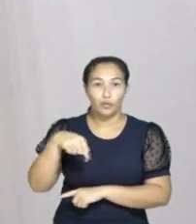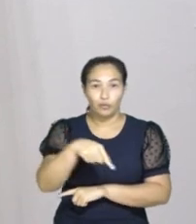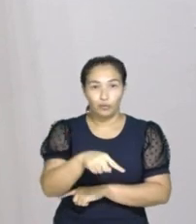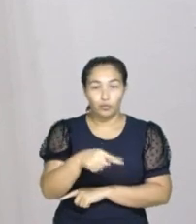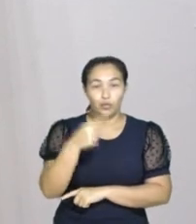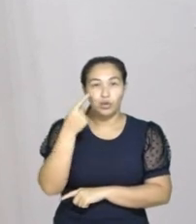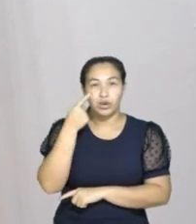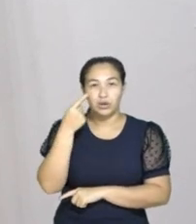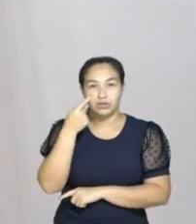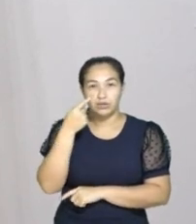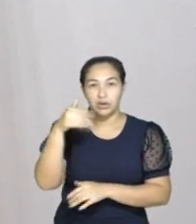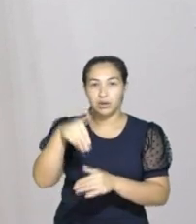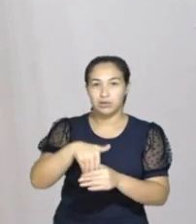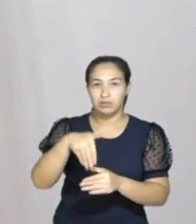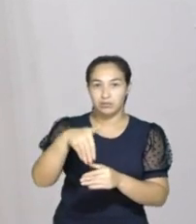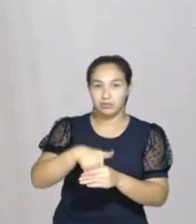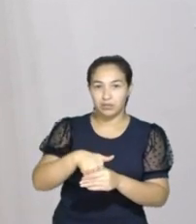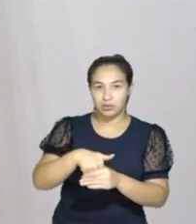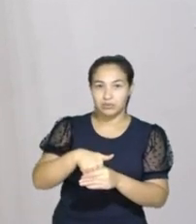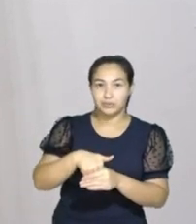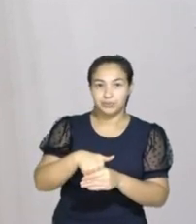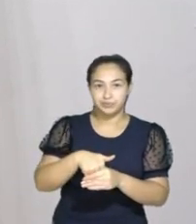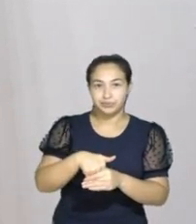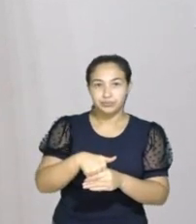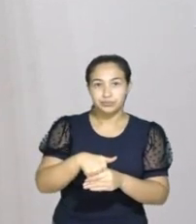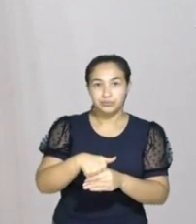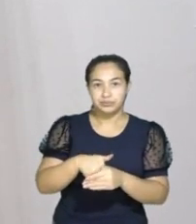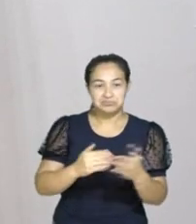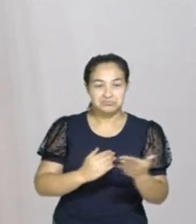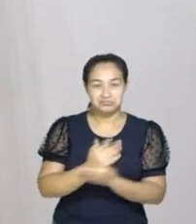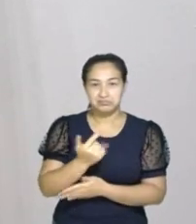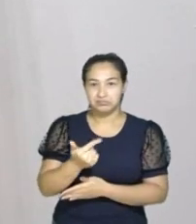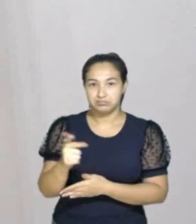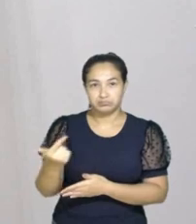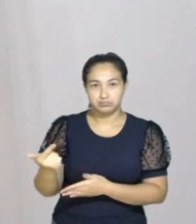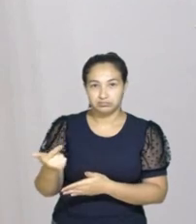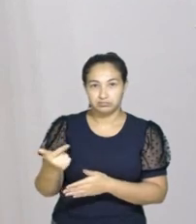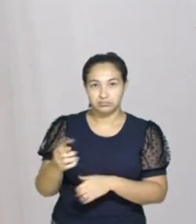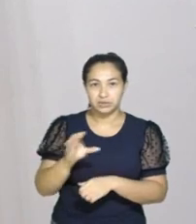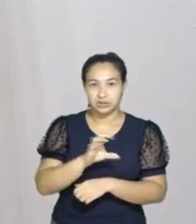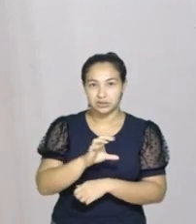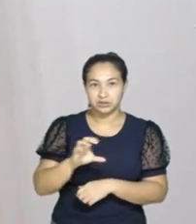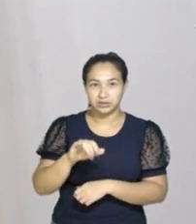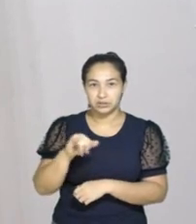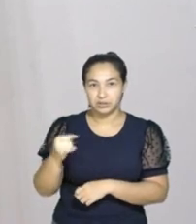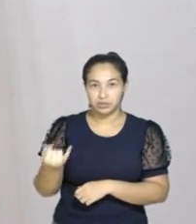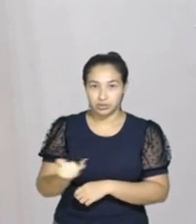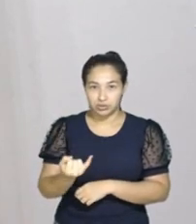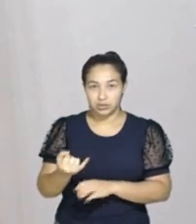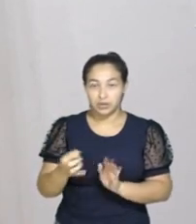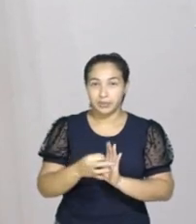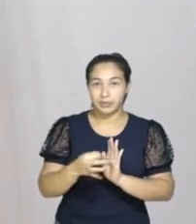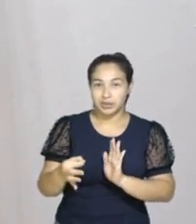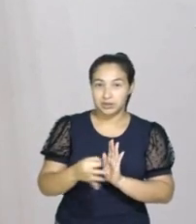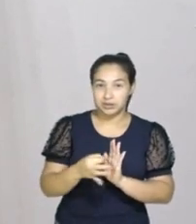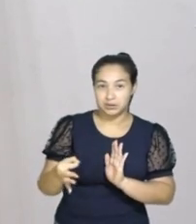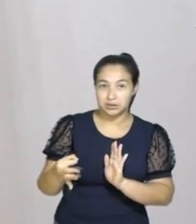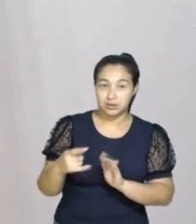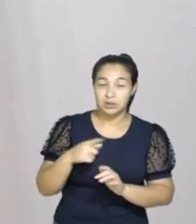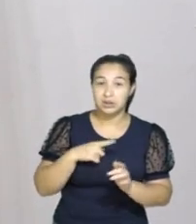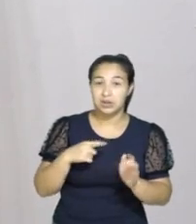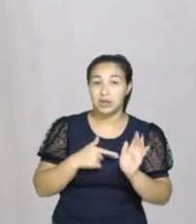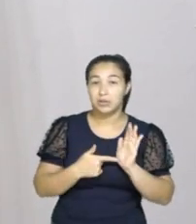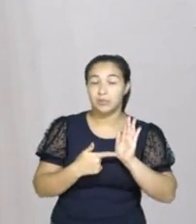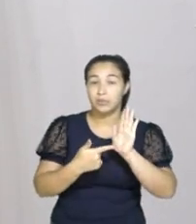em voto é não aprovado na comissão de condição Justiça parecer este que apresentou